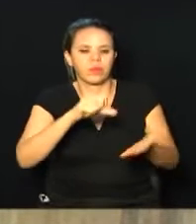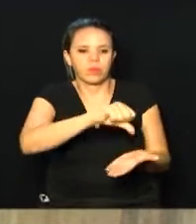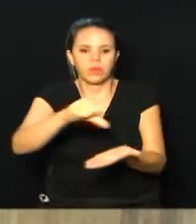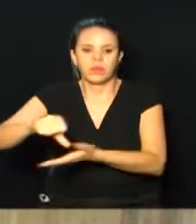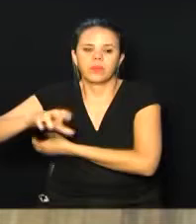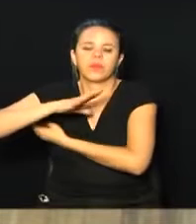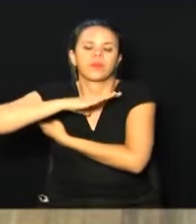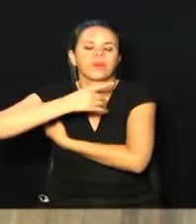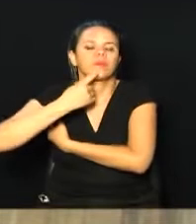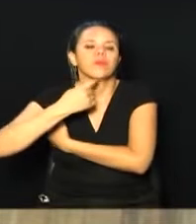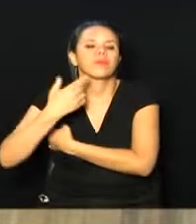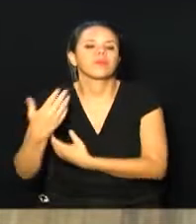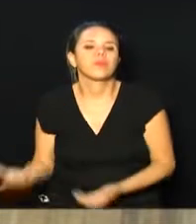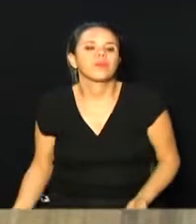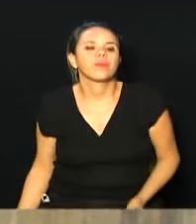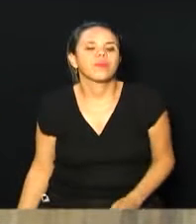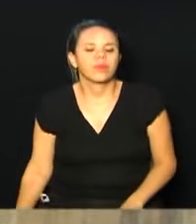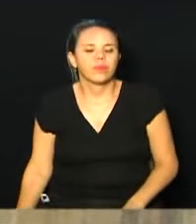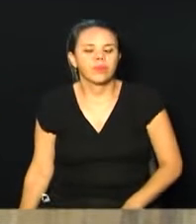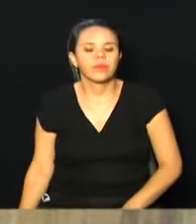cidade?